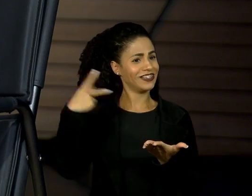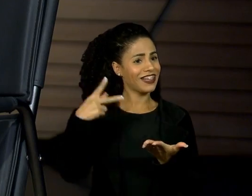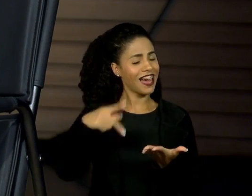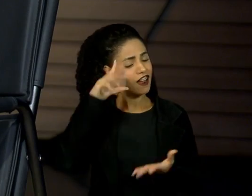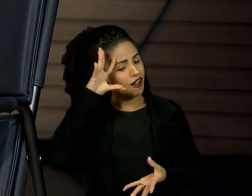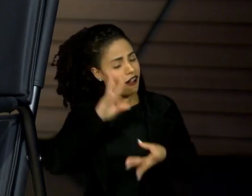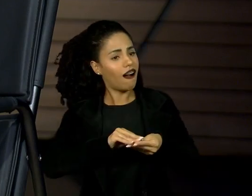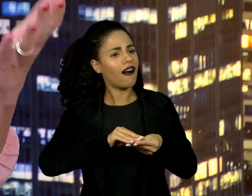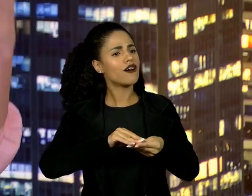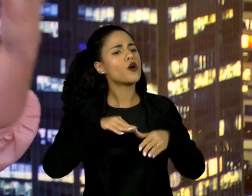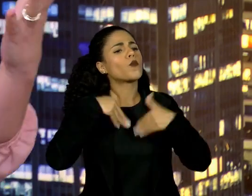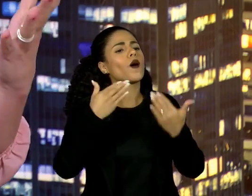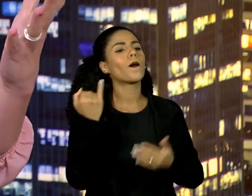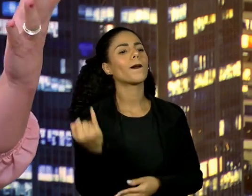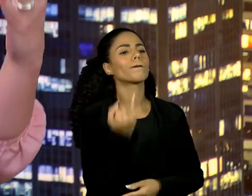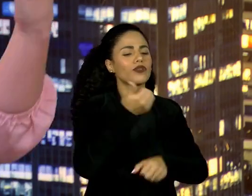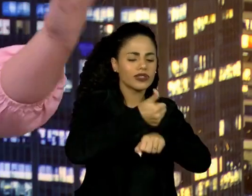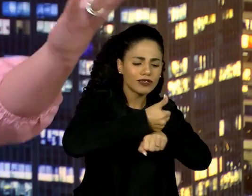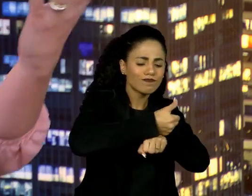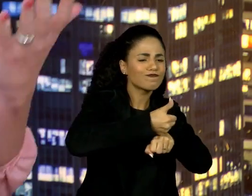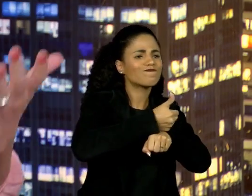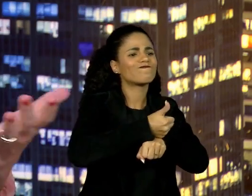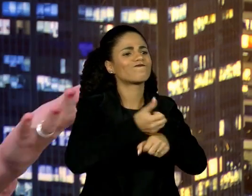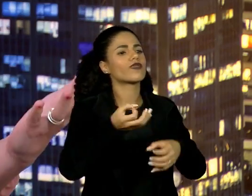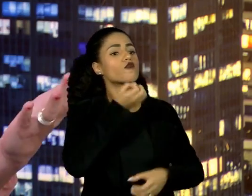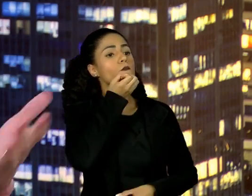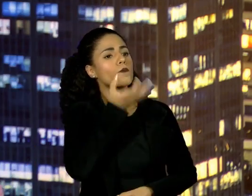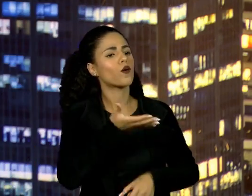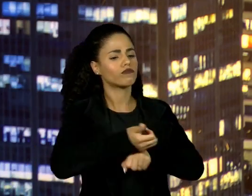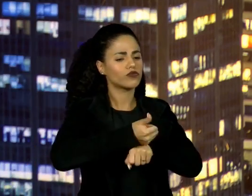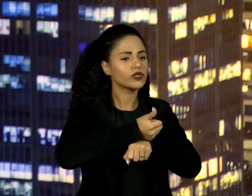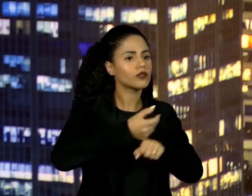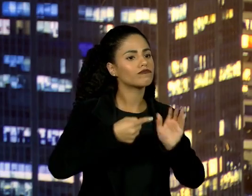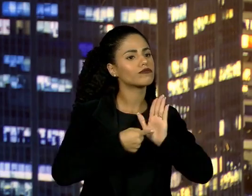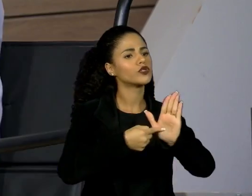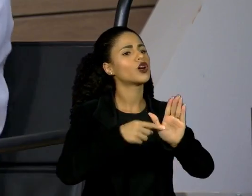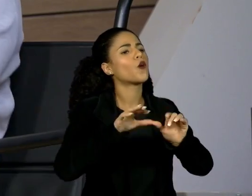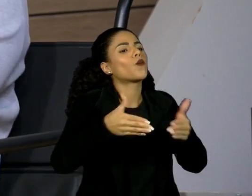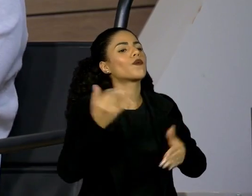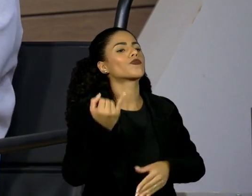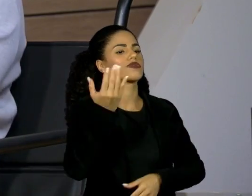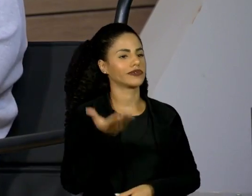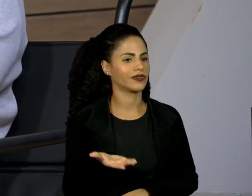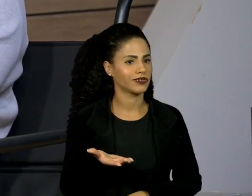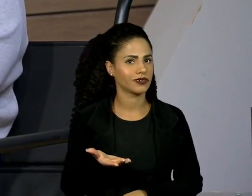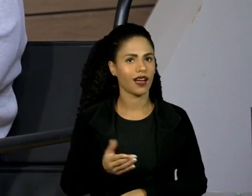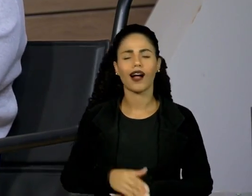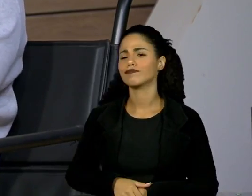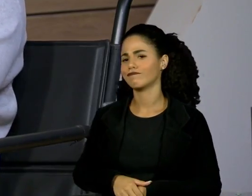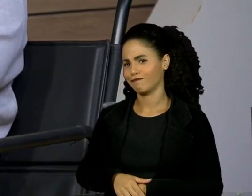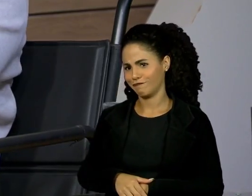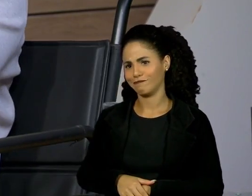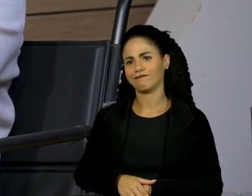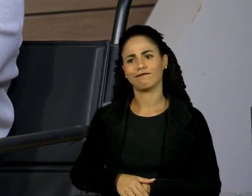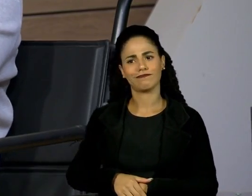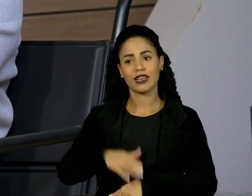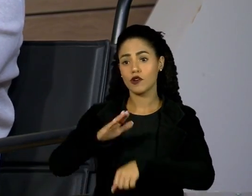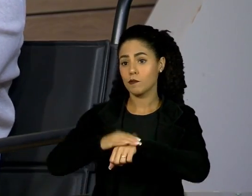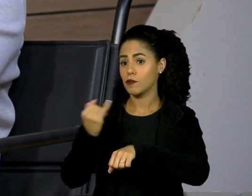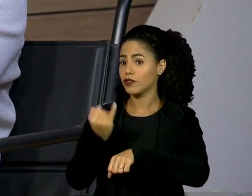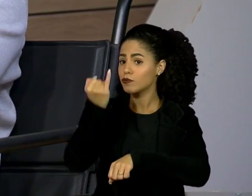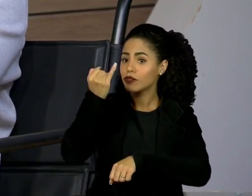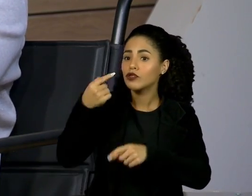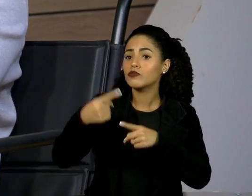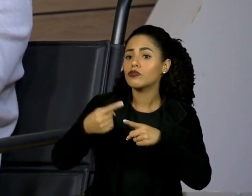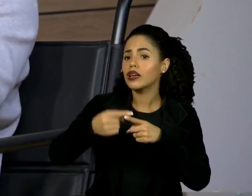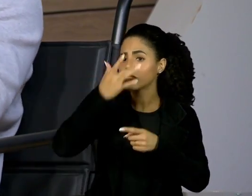Caldwell, né? Qual que é a importância de um bom tradutor para te apresentar uma obra, Pedro? É essencial e muitas vezes isso fica esquecido. As